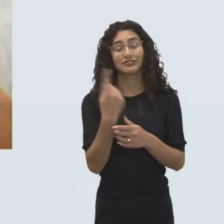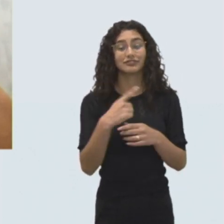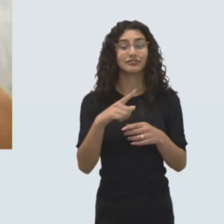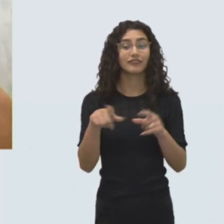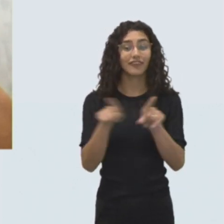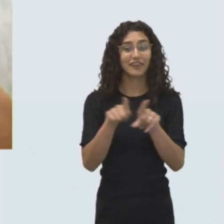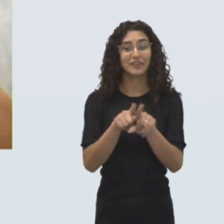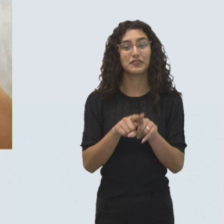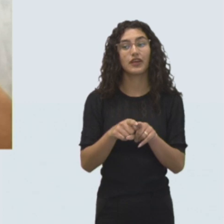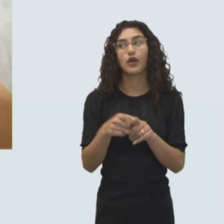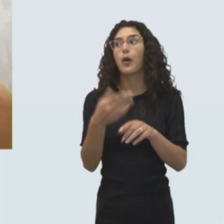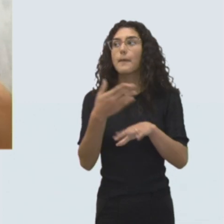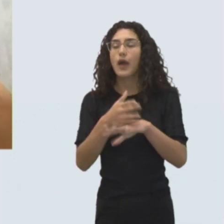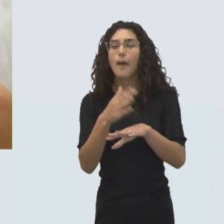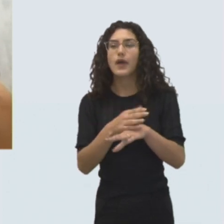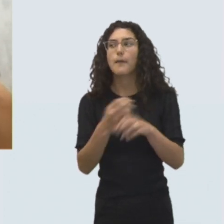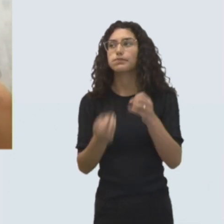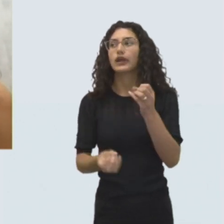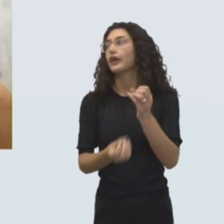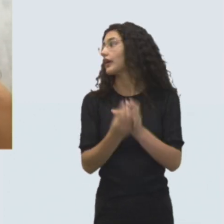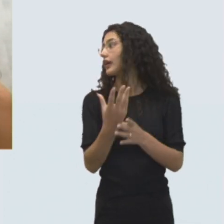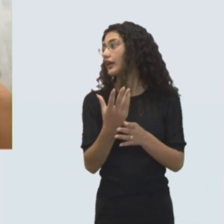eles praticamente criaram